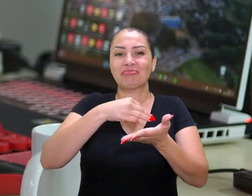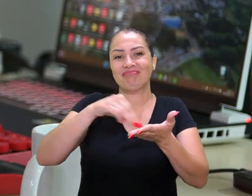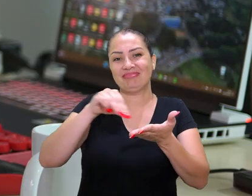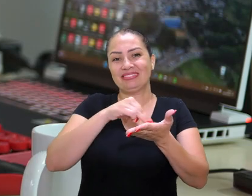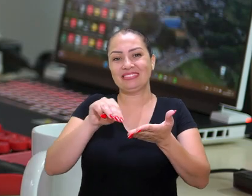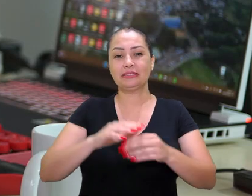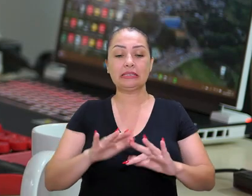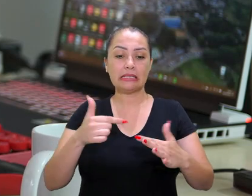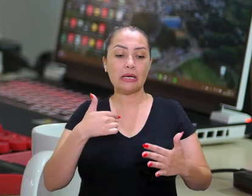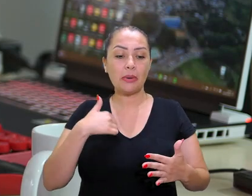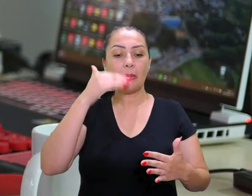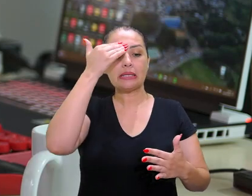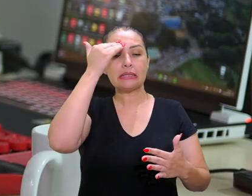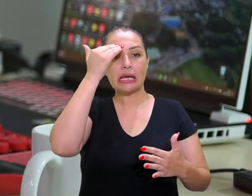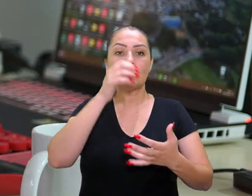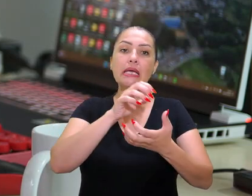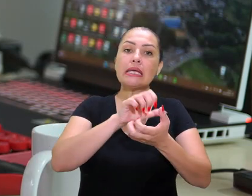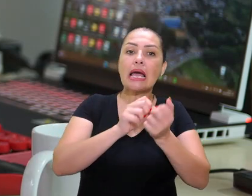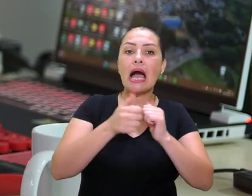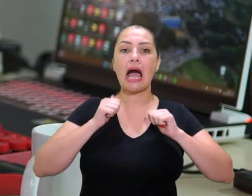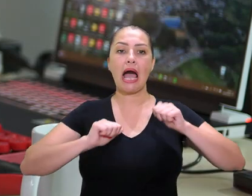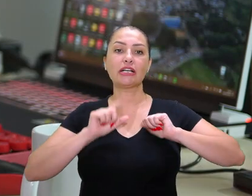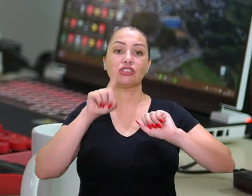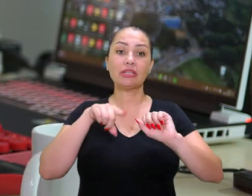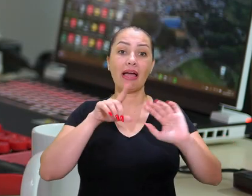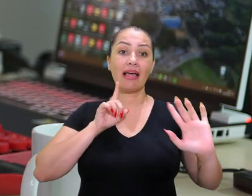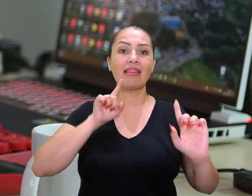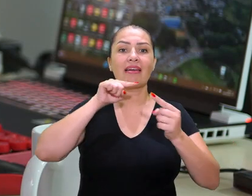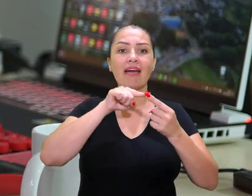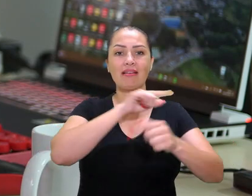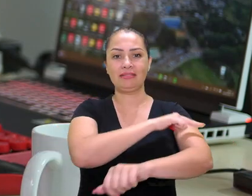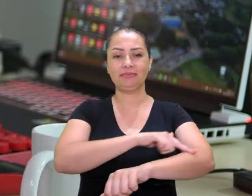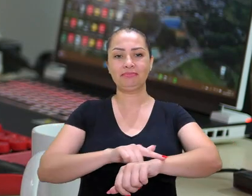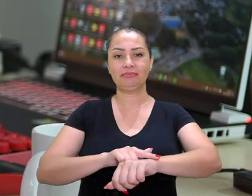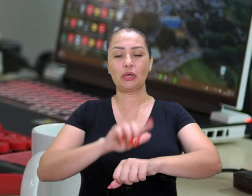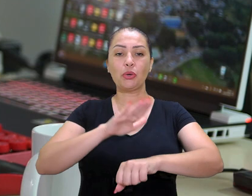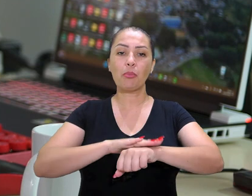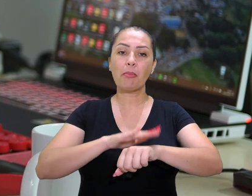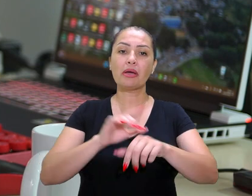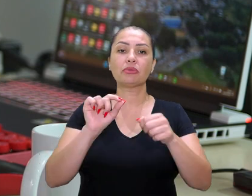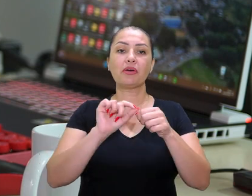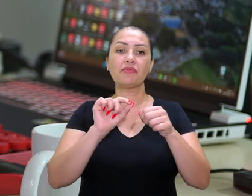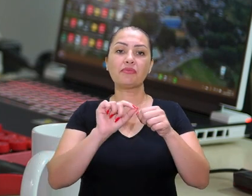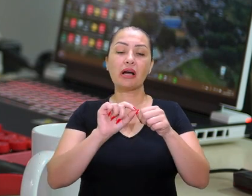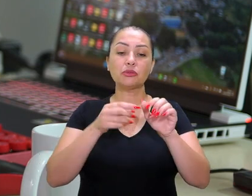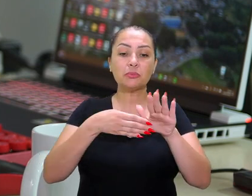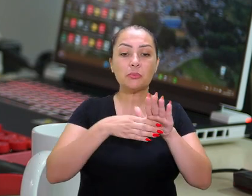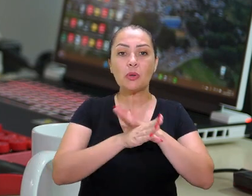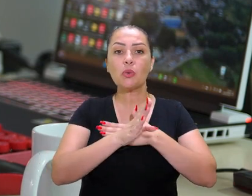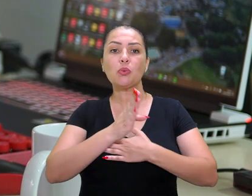Eu entendo que a arte está totalmente interligada com os processos educacionais, né? E no momento que a gente faz uma imersão nos